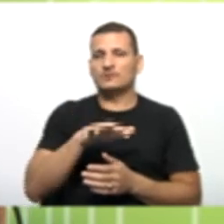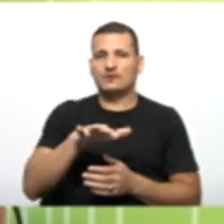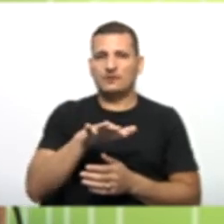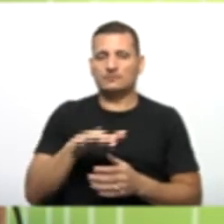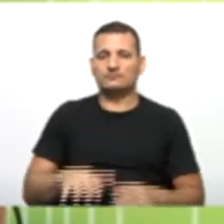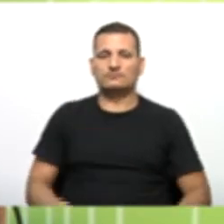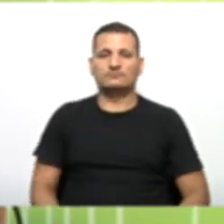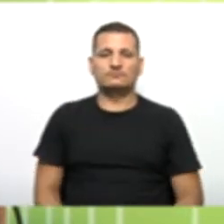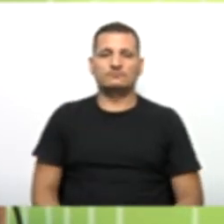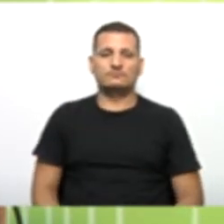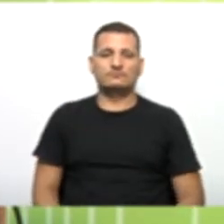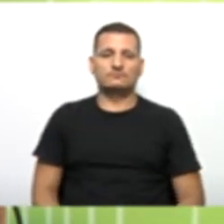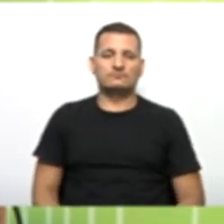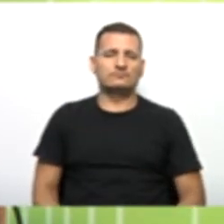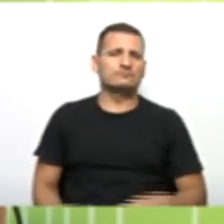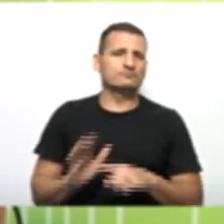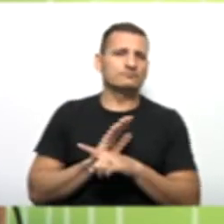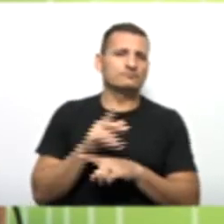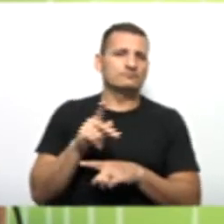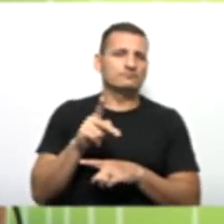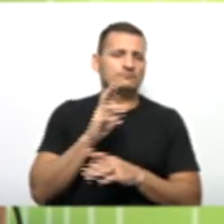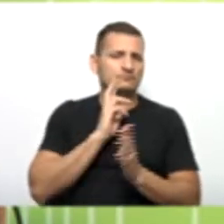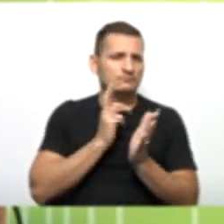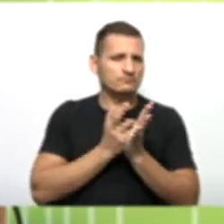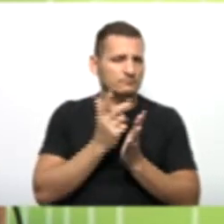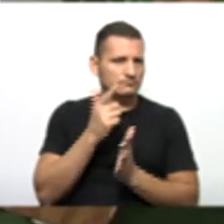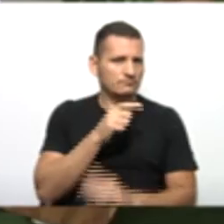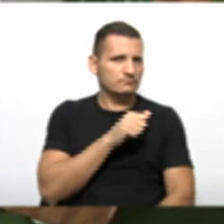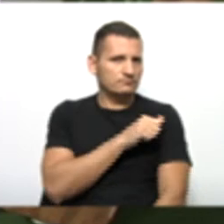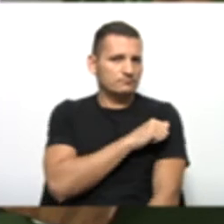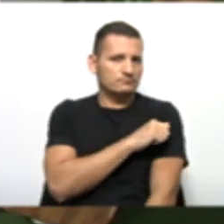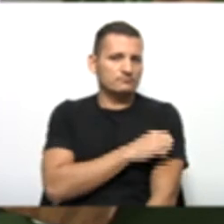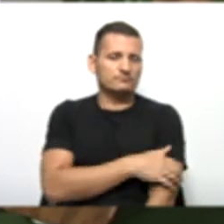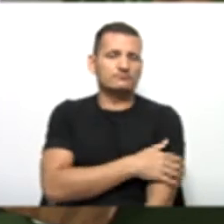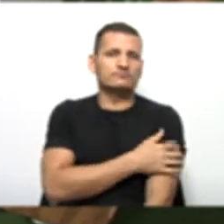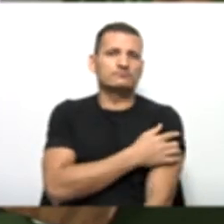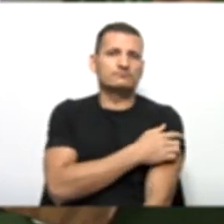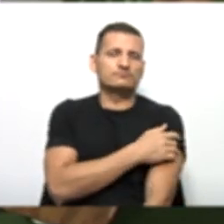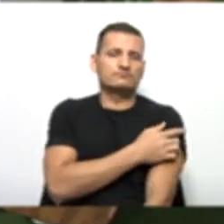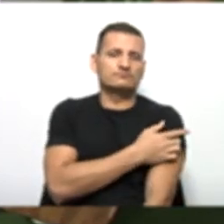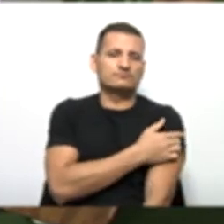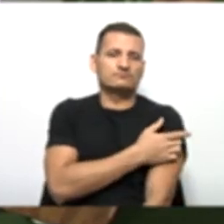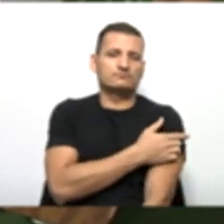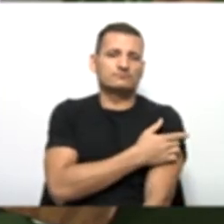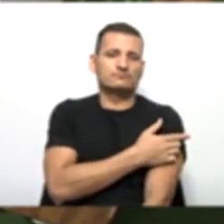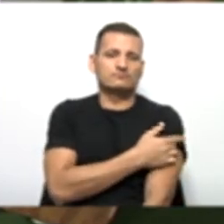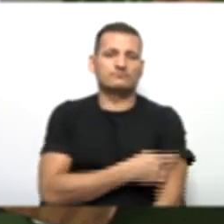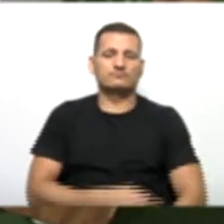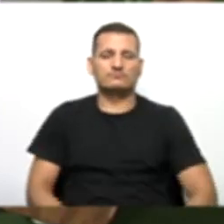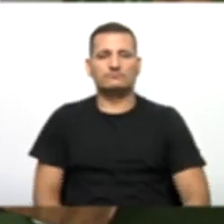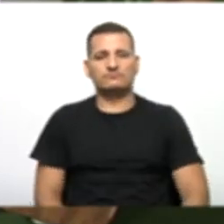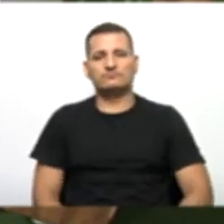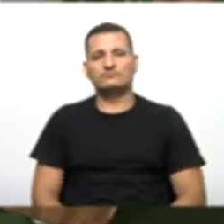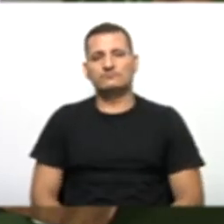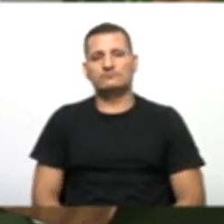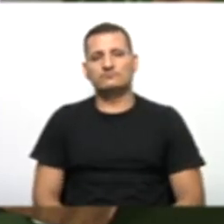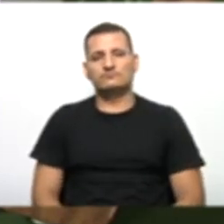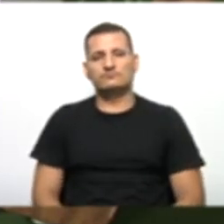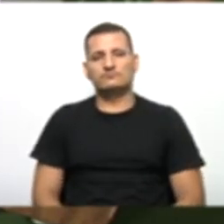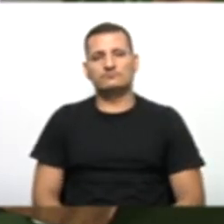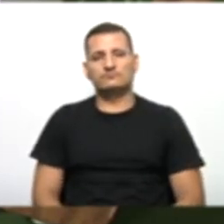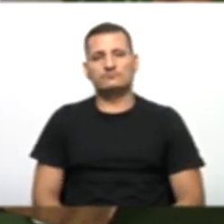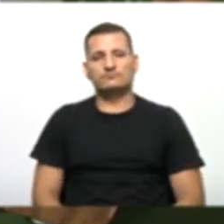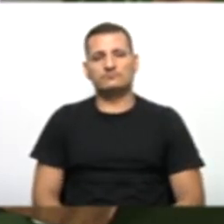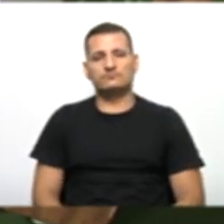Ô, professor, o pessoal conseguiu responder essa questão aí também? Todos. Mandaram sim a resposta. Foi.